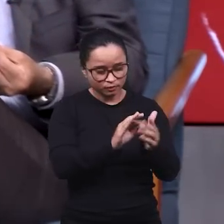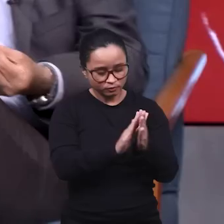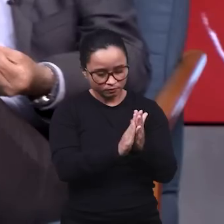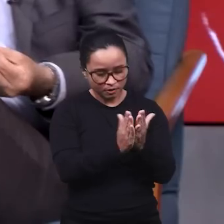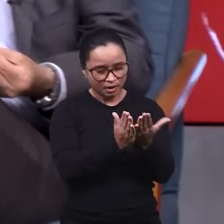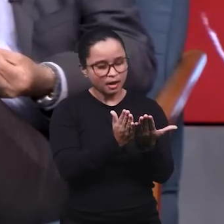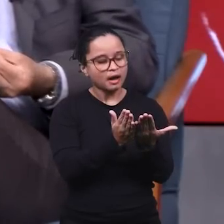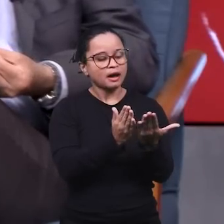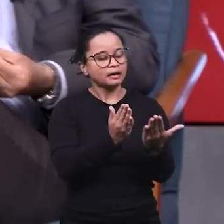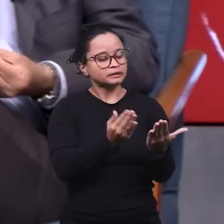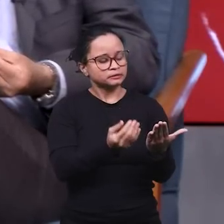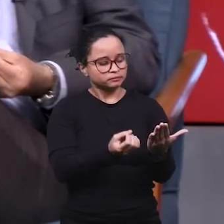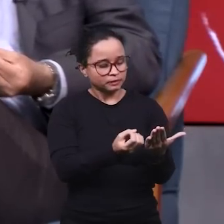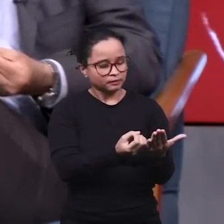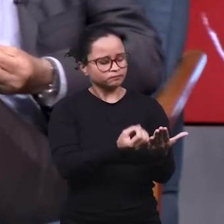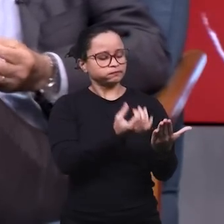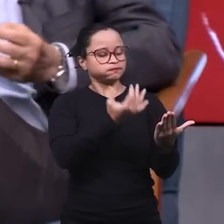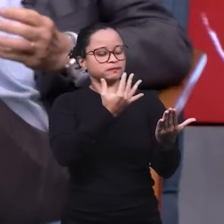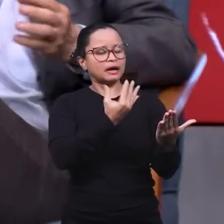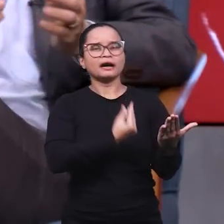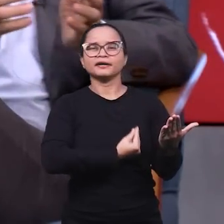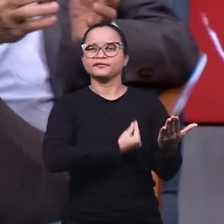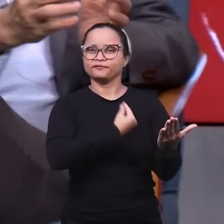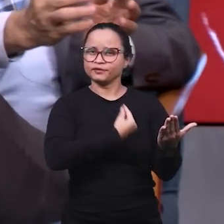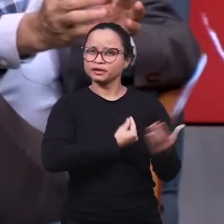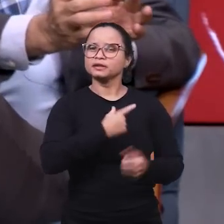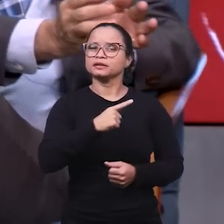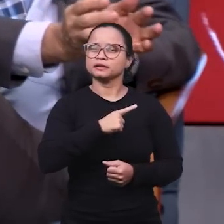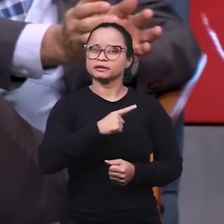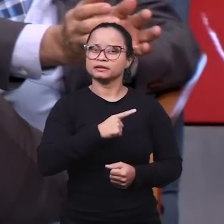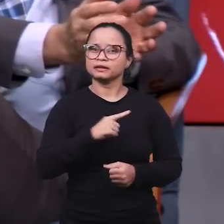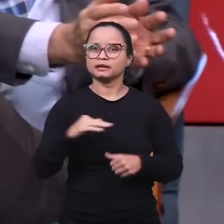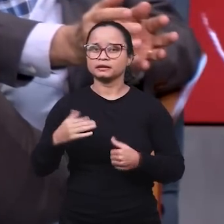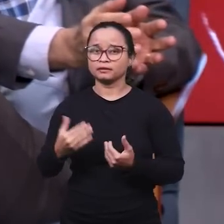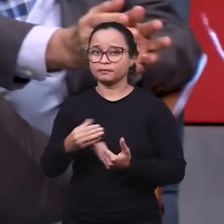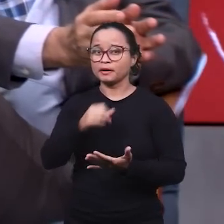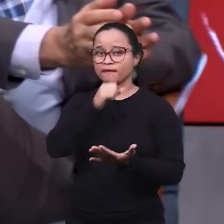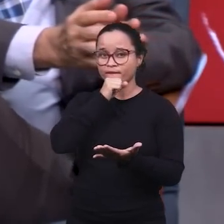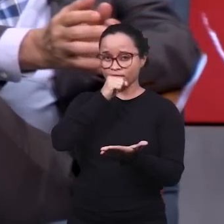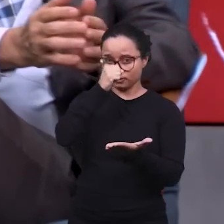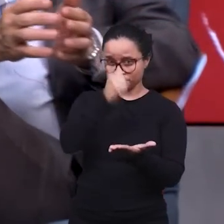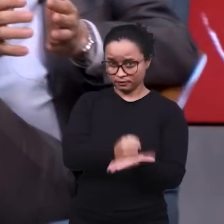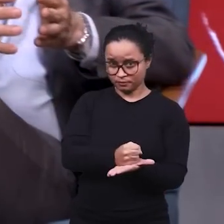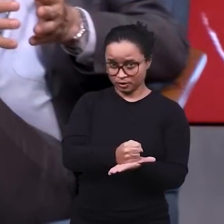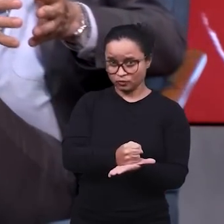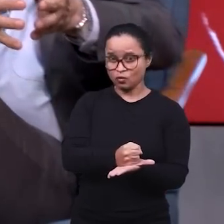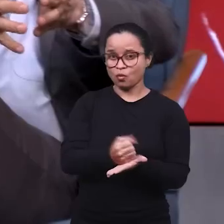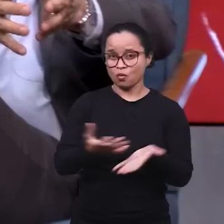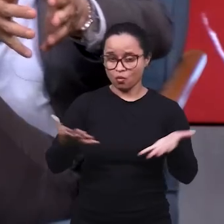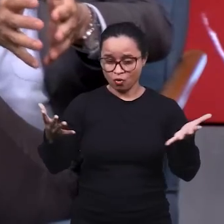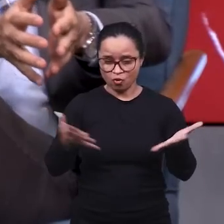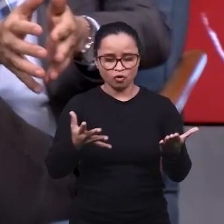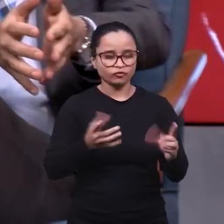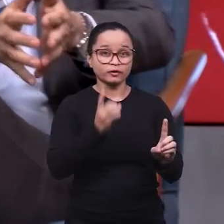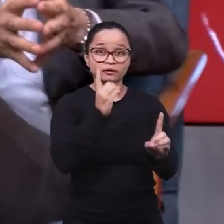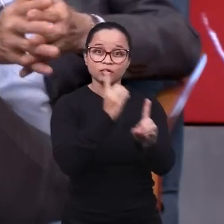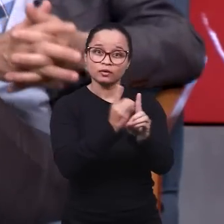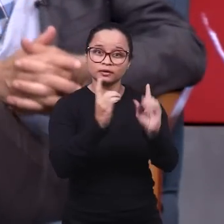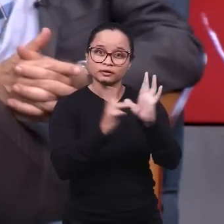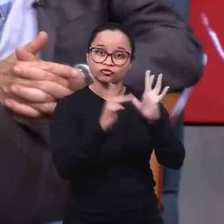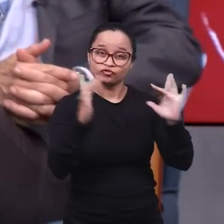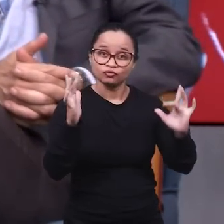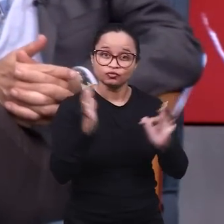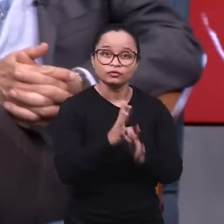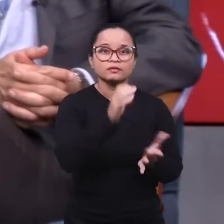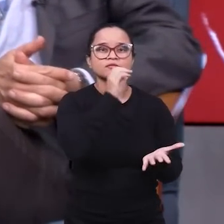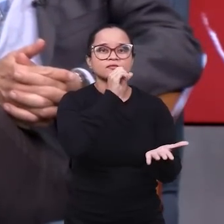uma palavra viva. Então você pega o Velho Testamento hoje e você encontra Jesus no Velho